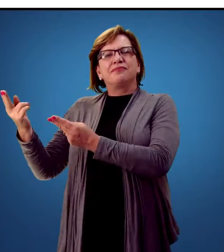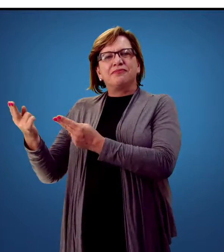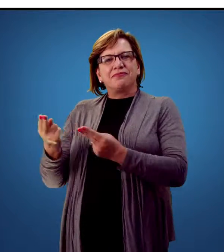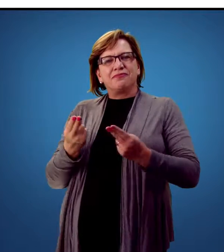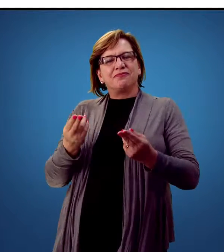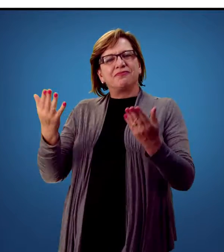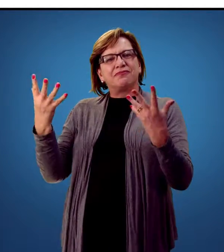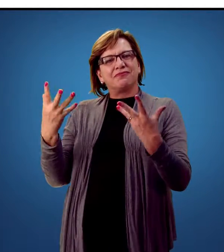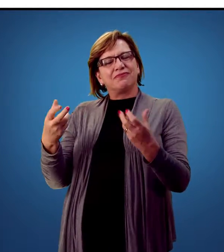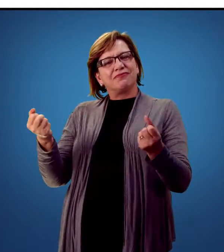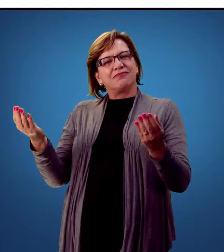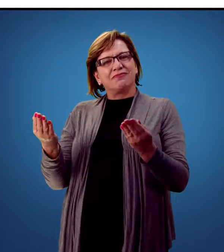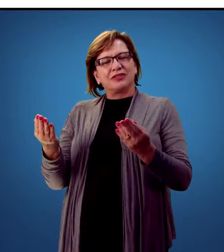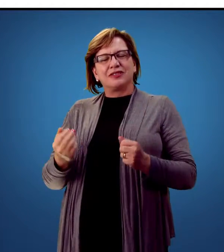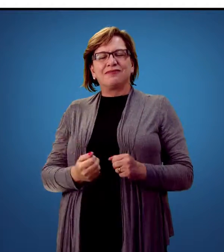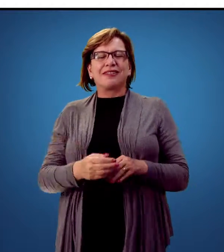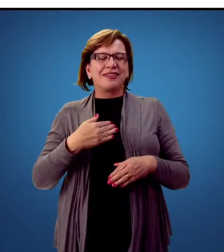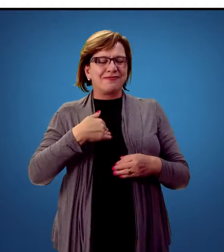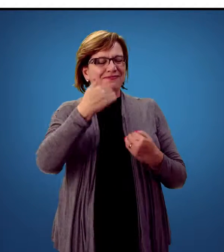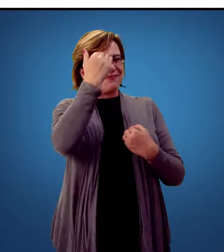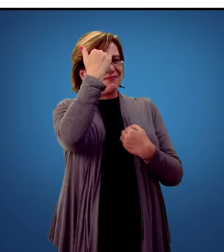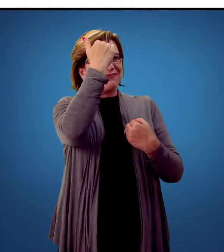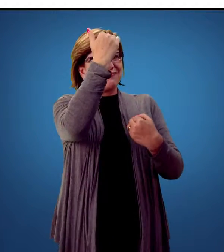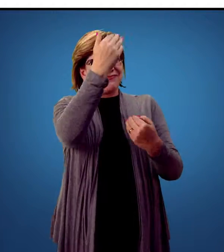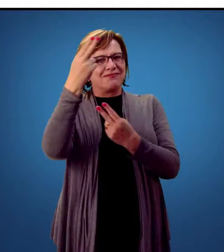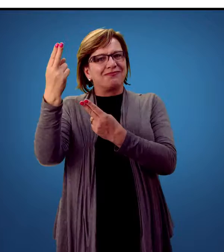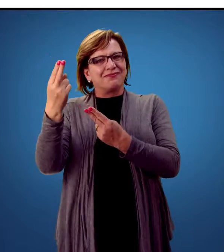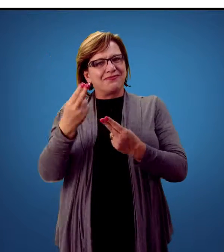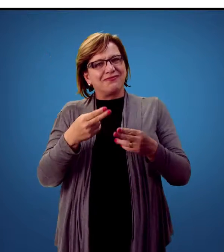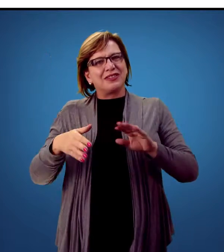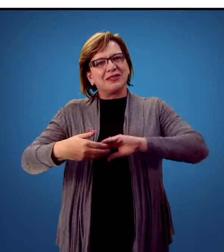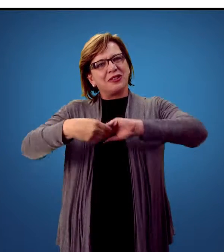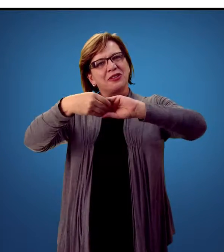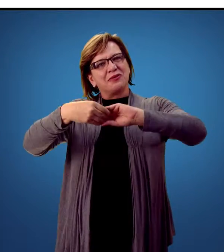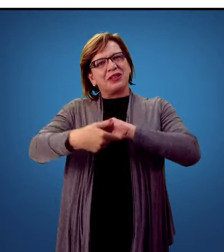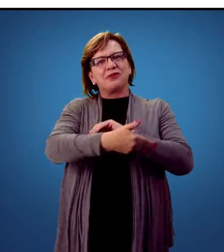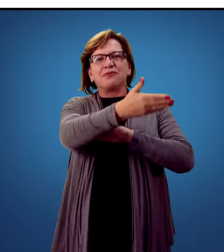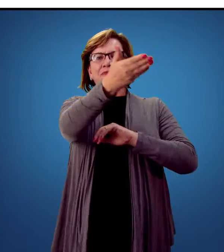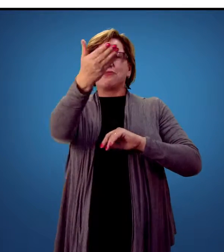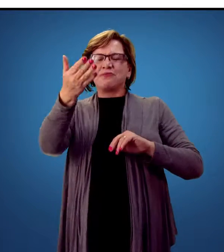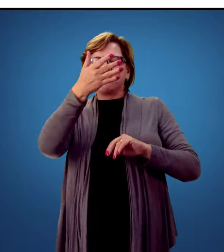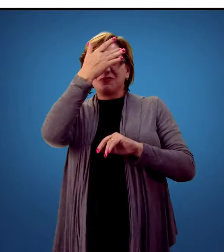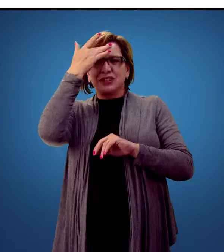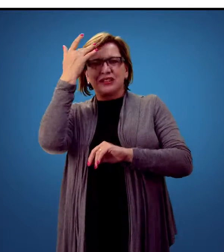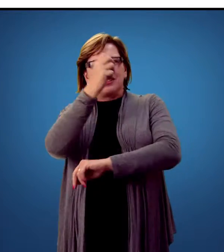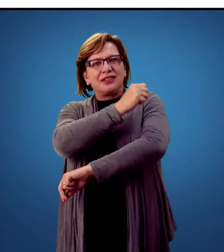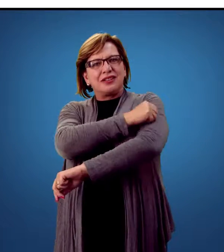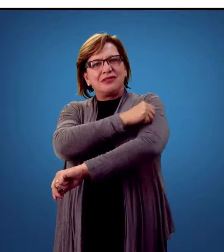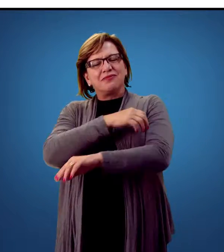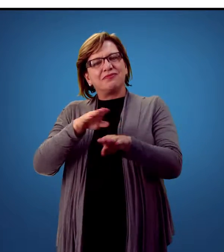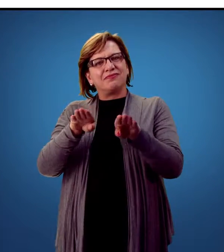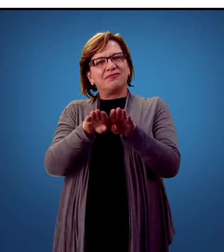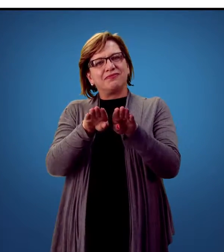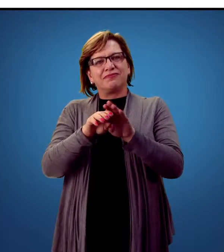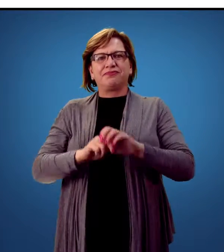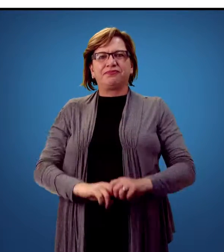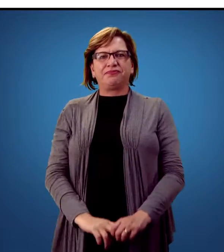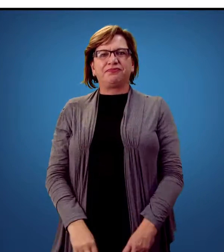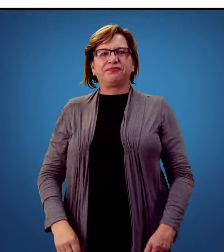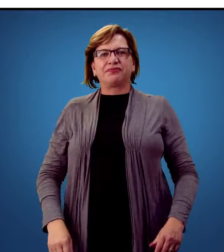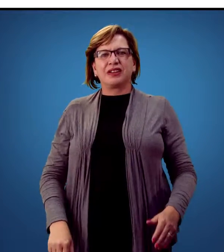e quero deixar aqui minhas saudações a você bem como para os cursistas que estão agora nos vendo e ouvindo tudo bem é